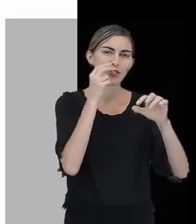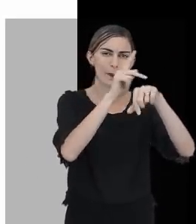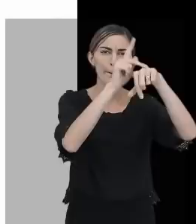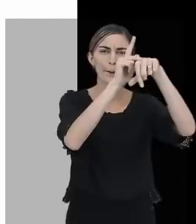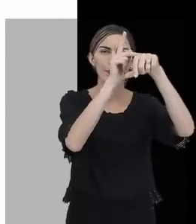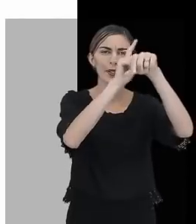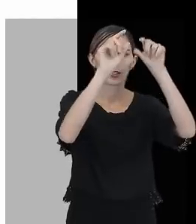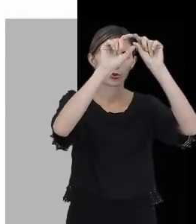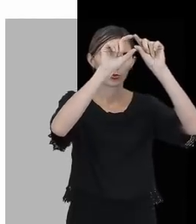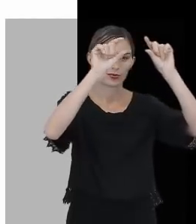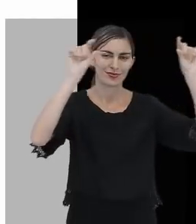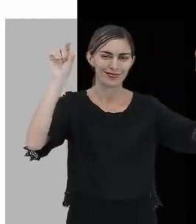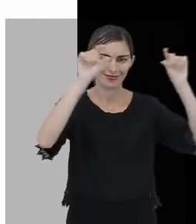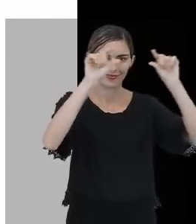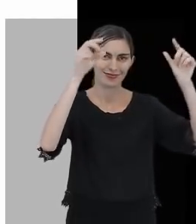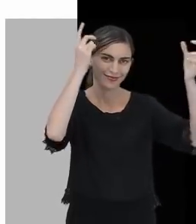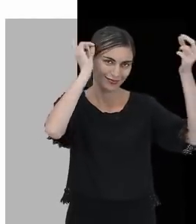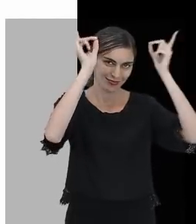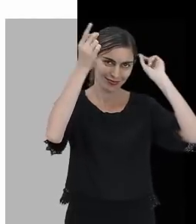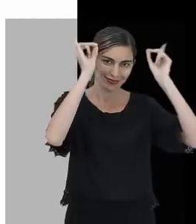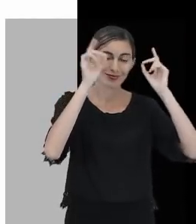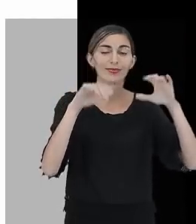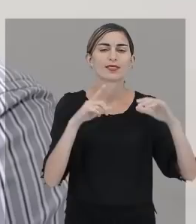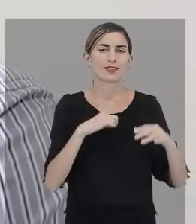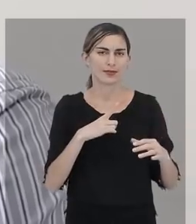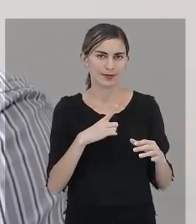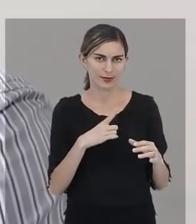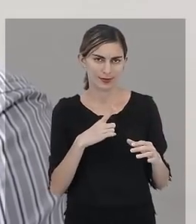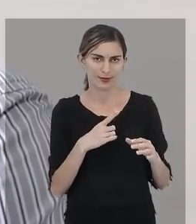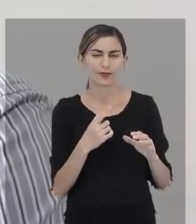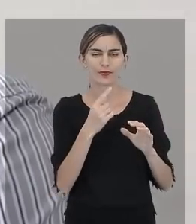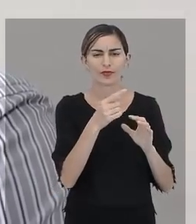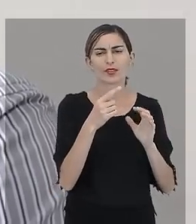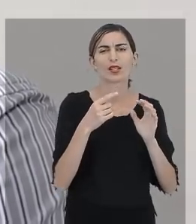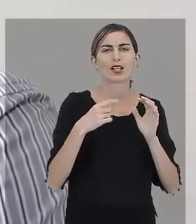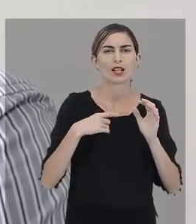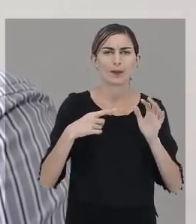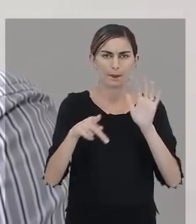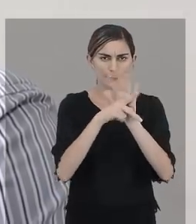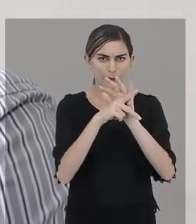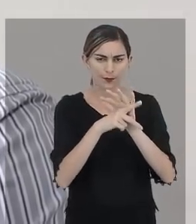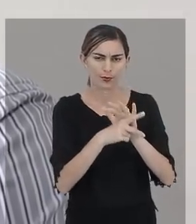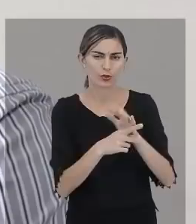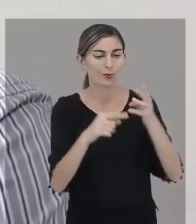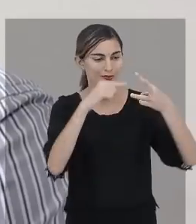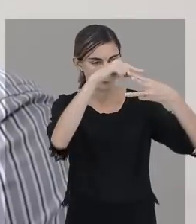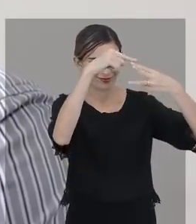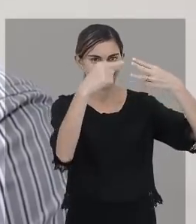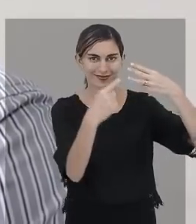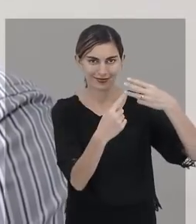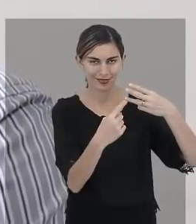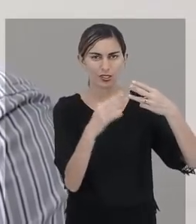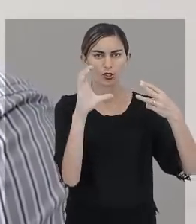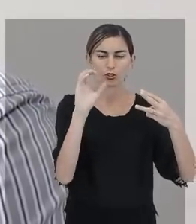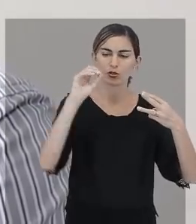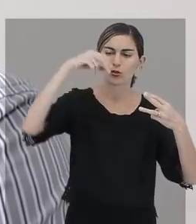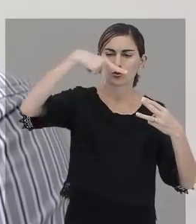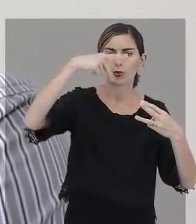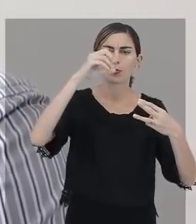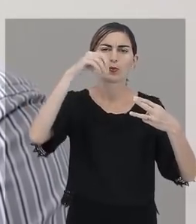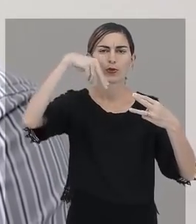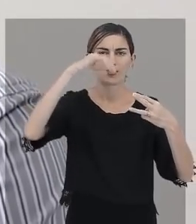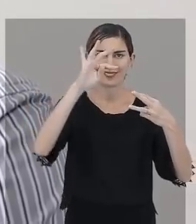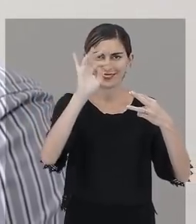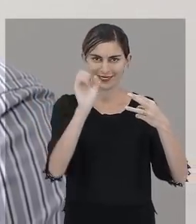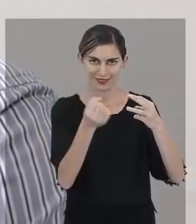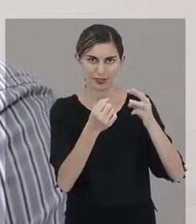View aí, certo? Então a gente tem um Frame Layout como elemento raiz e 3 componentes dentro desse Frame